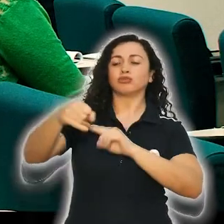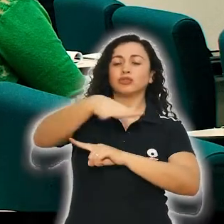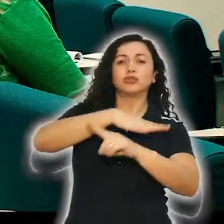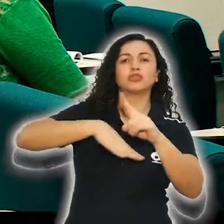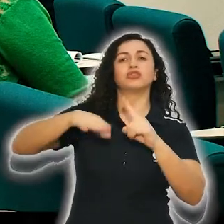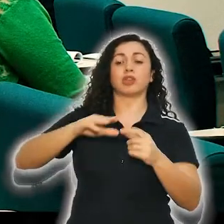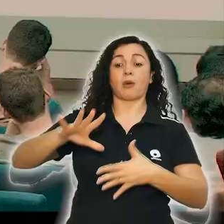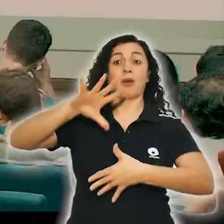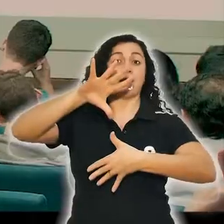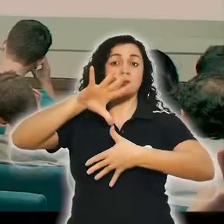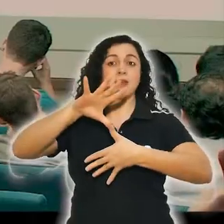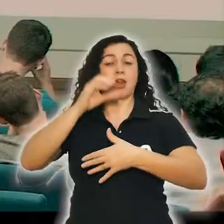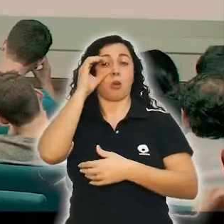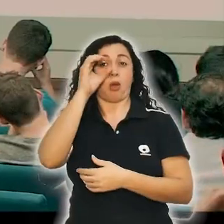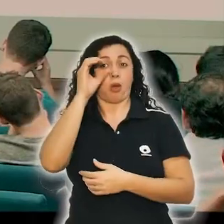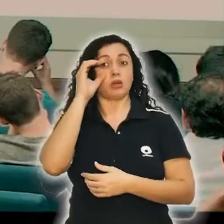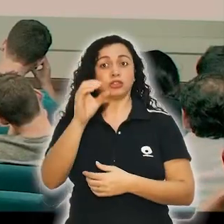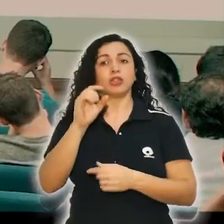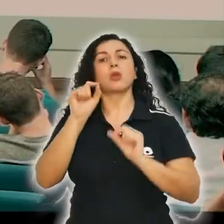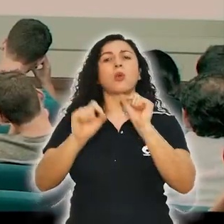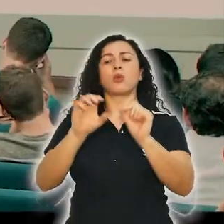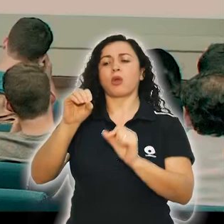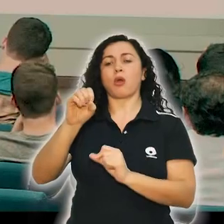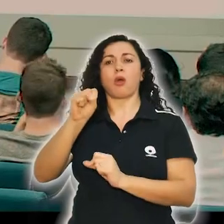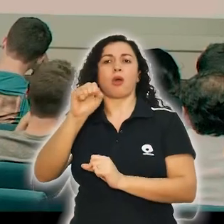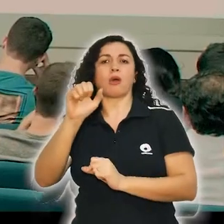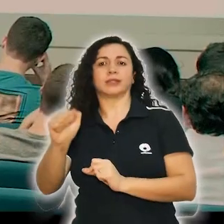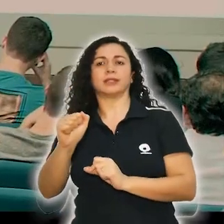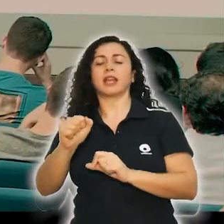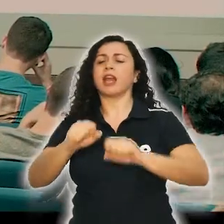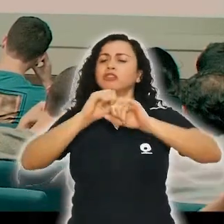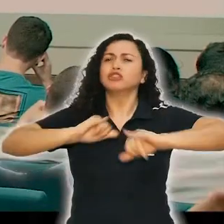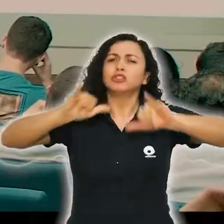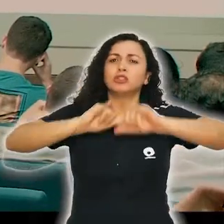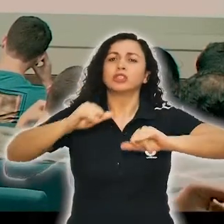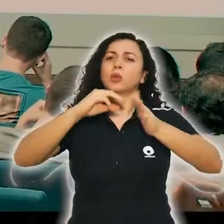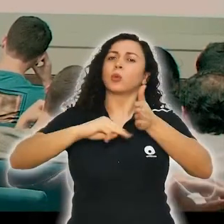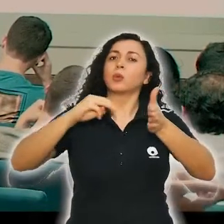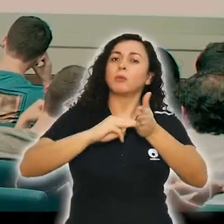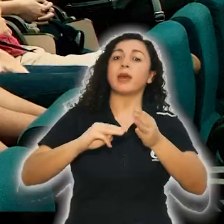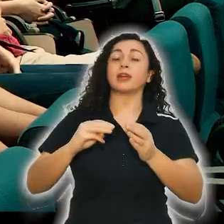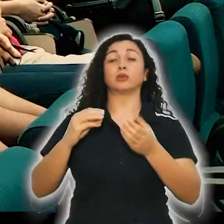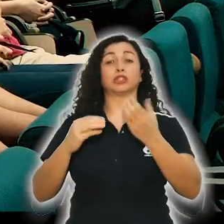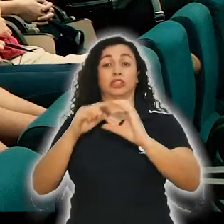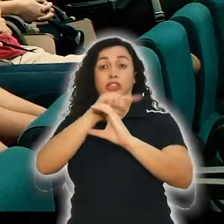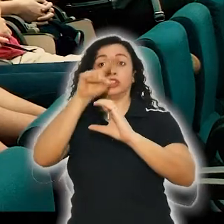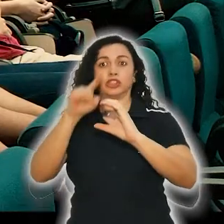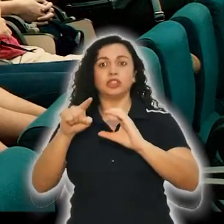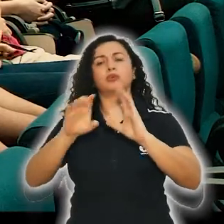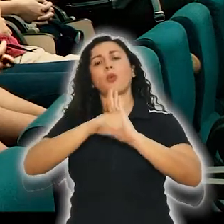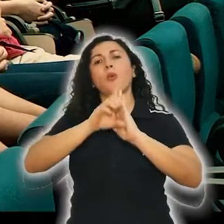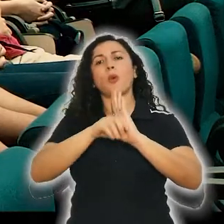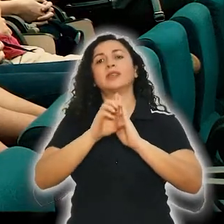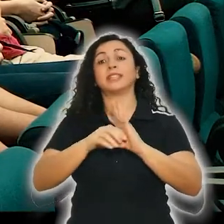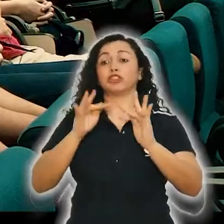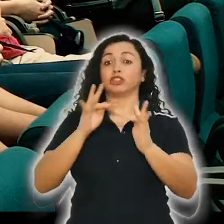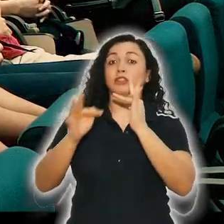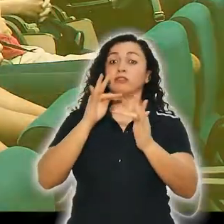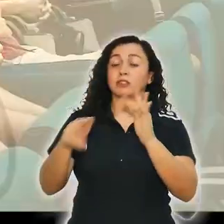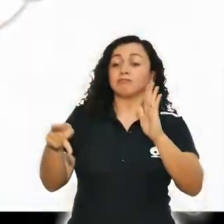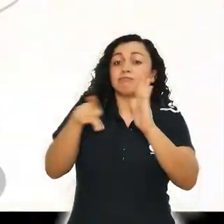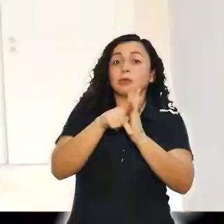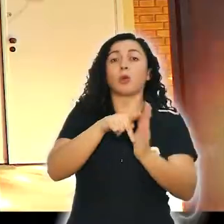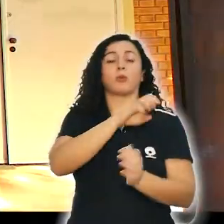que previa a divulgação do método científico e conceitos de física moderna para estudantes de ensino